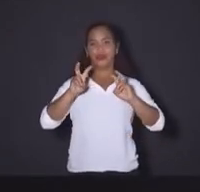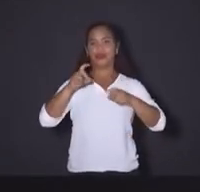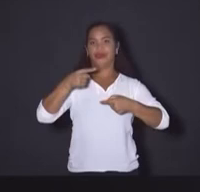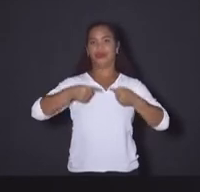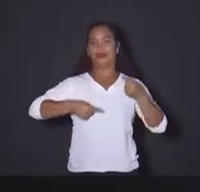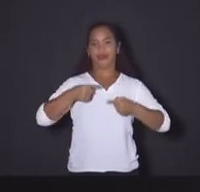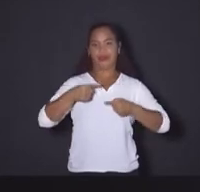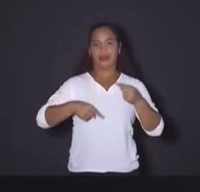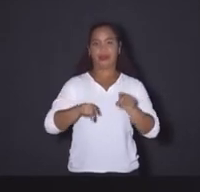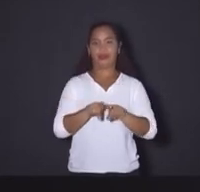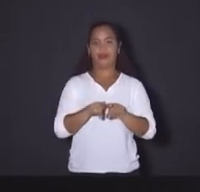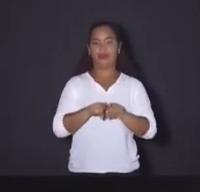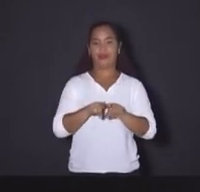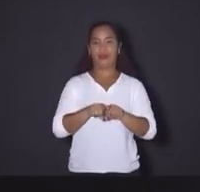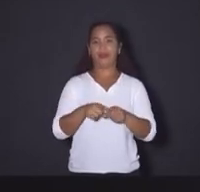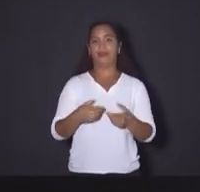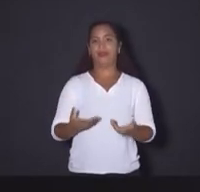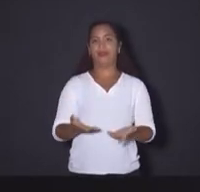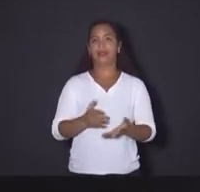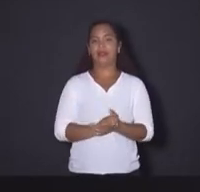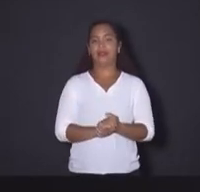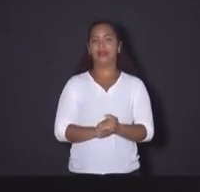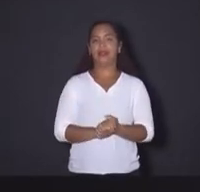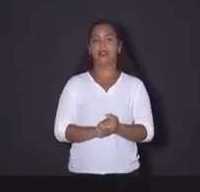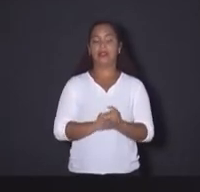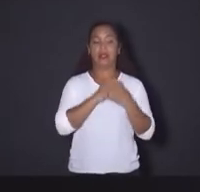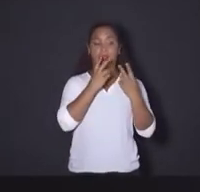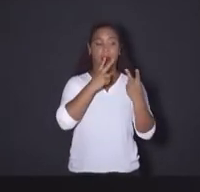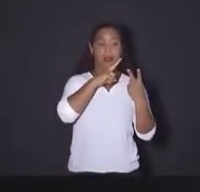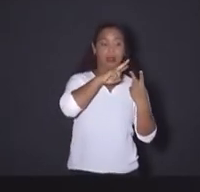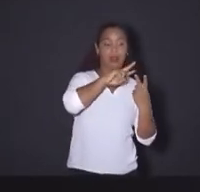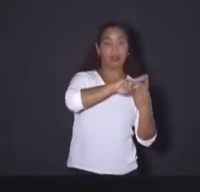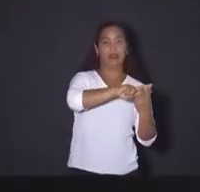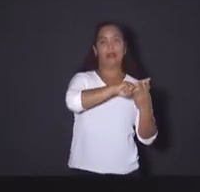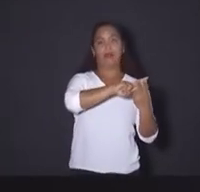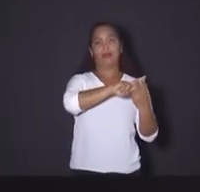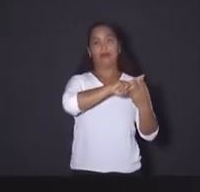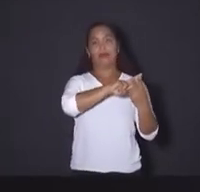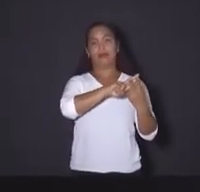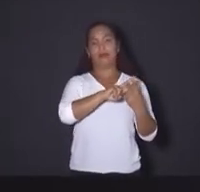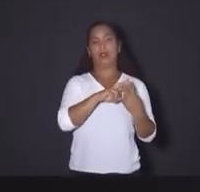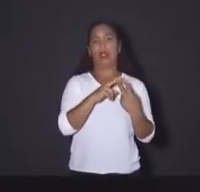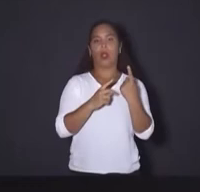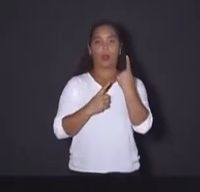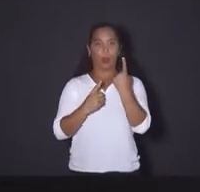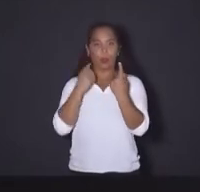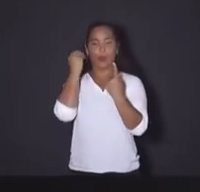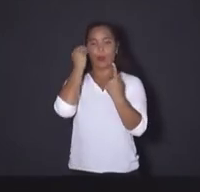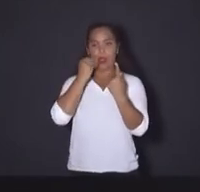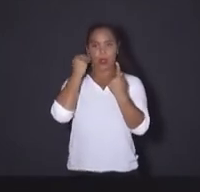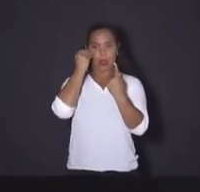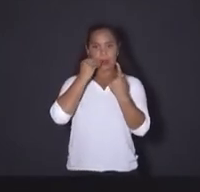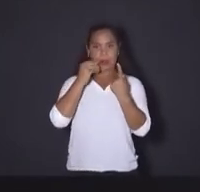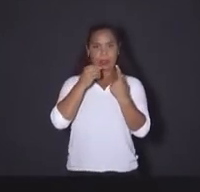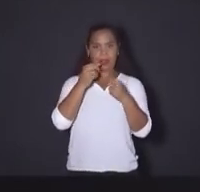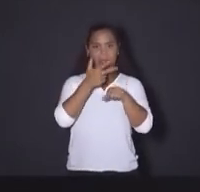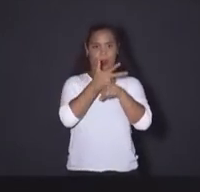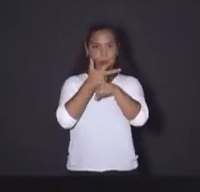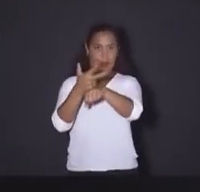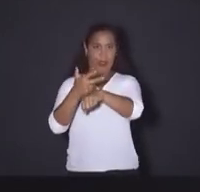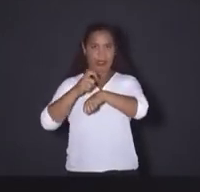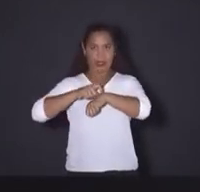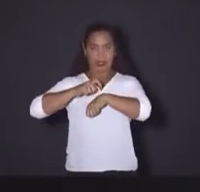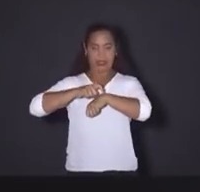falar sobre a questão desse cárcere, né? É só uma experiência que aconteceu durante a gravação que me ficou